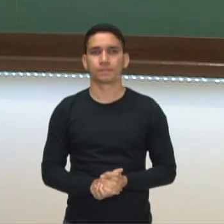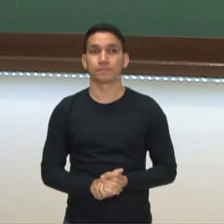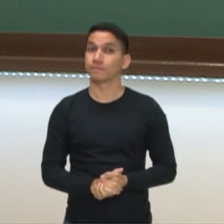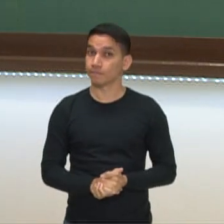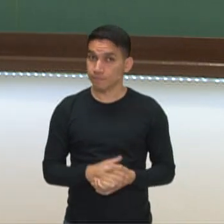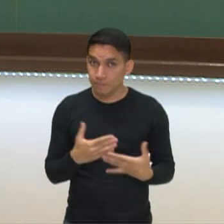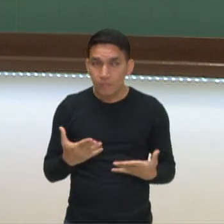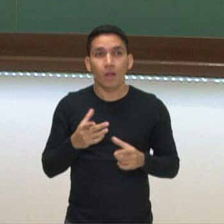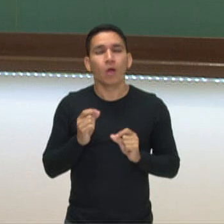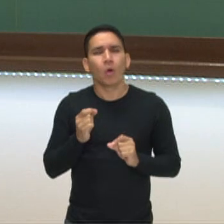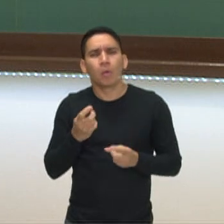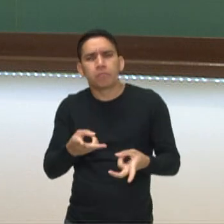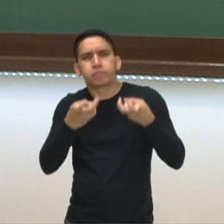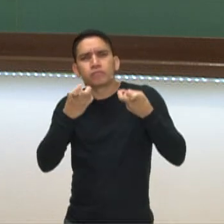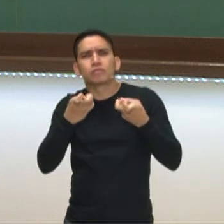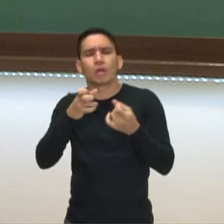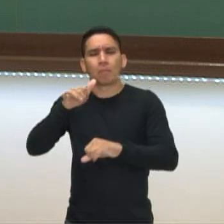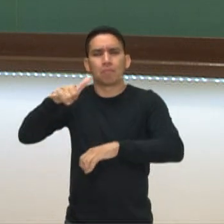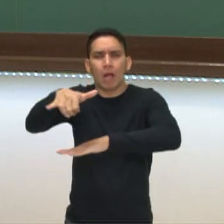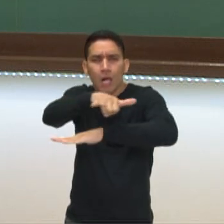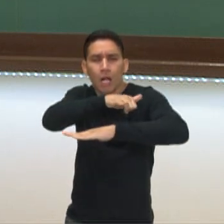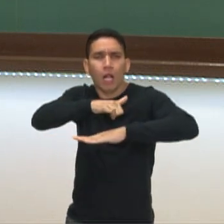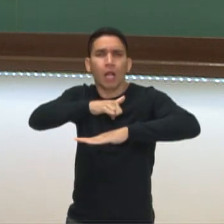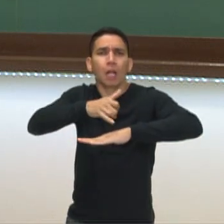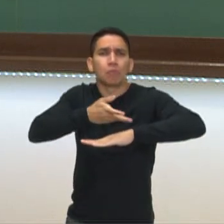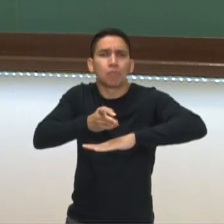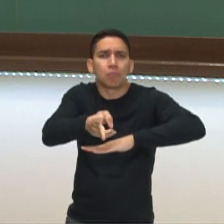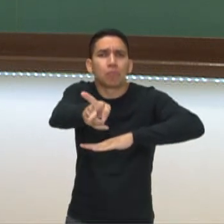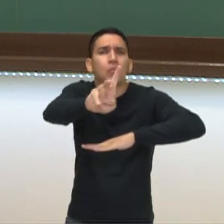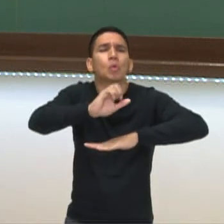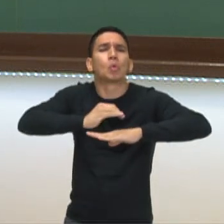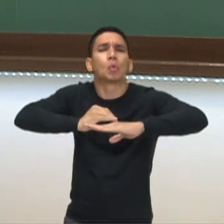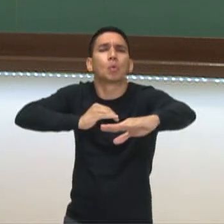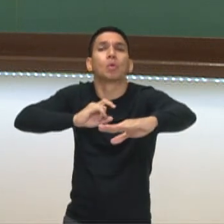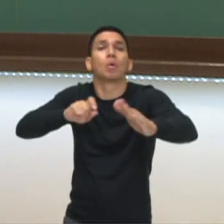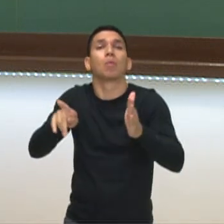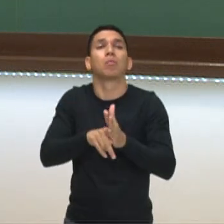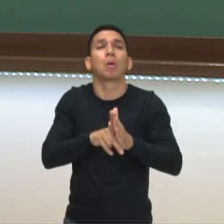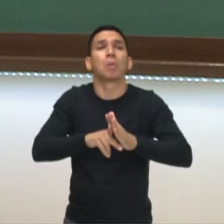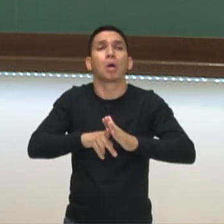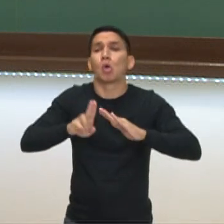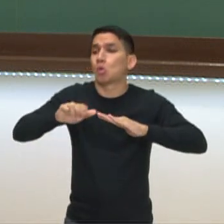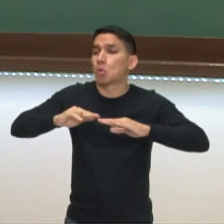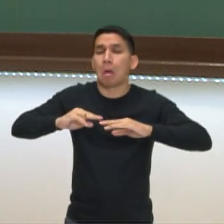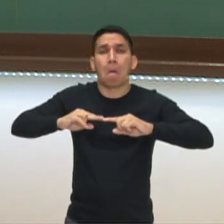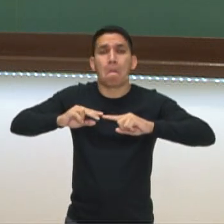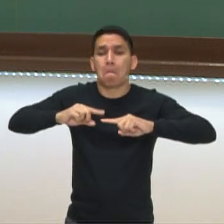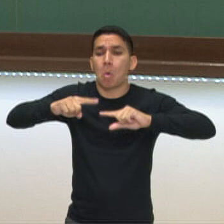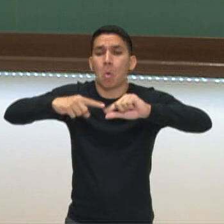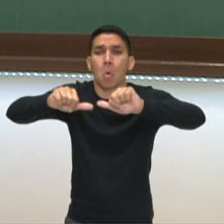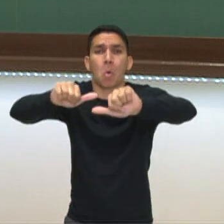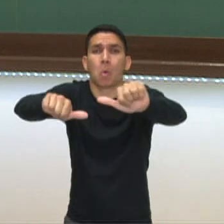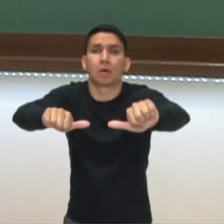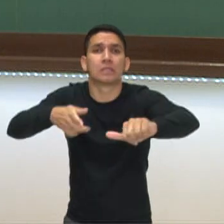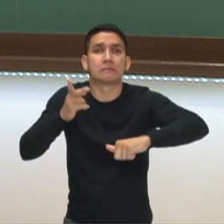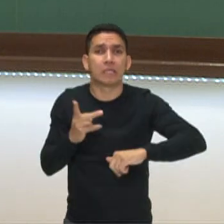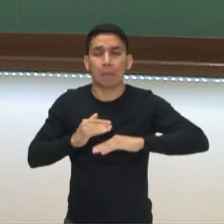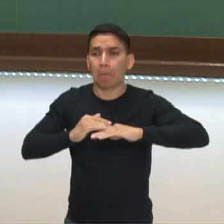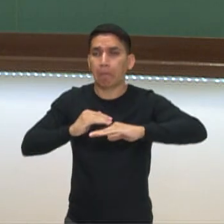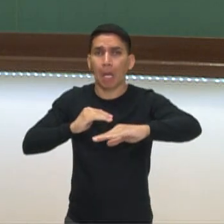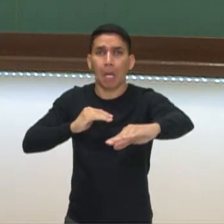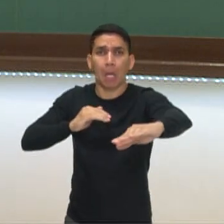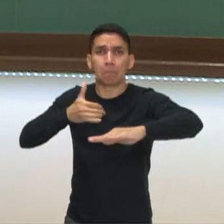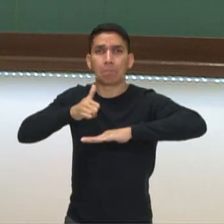Vamos lá então, corrente contínua. Fontes de corrente contínua é aquela corrente que não muda no longo do tempo, ela se mantém sempre a mesma ao longo do